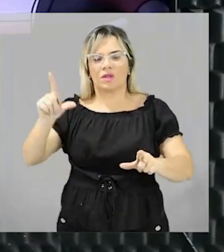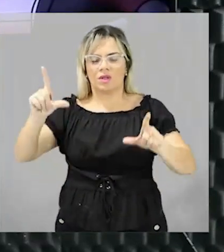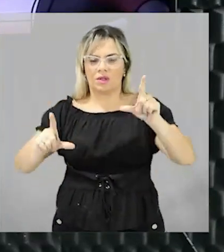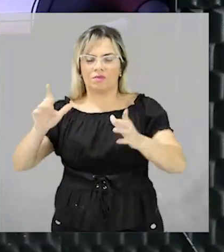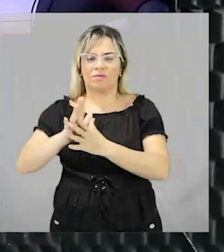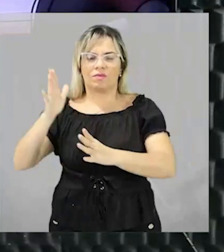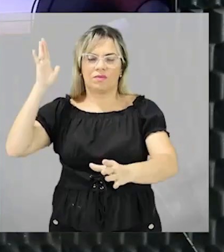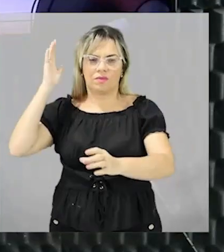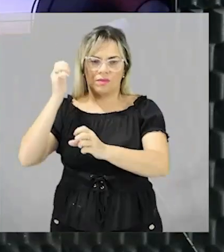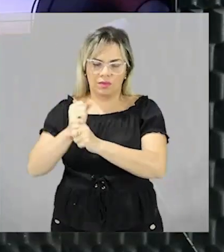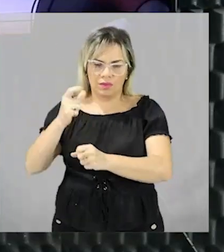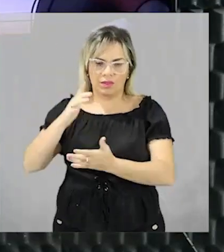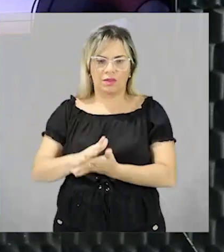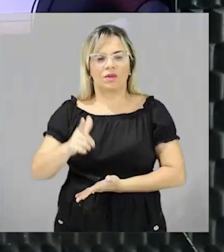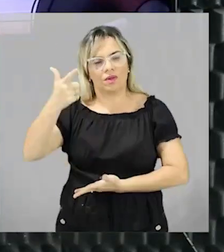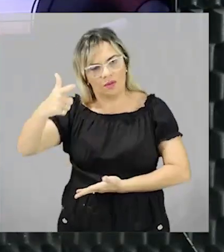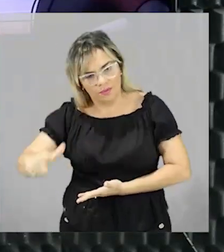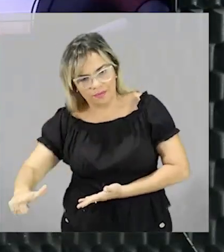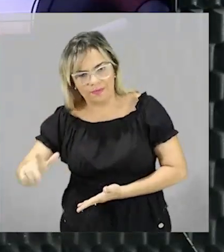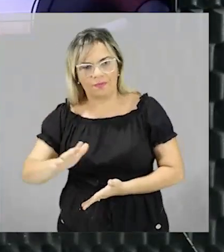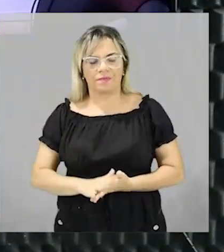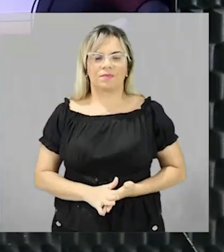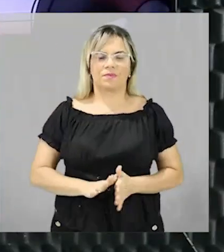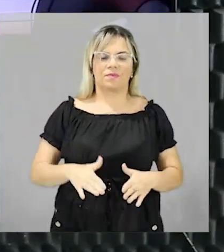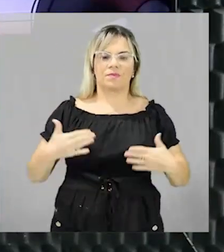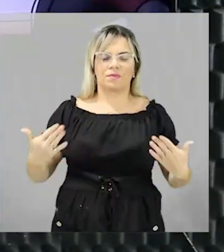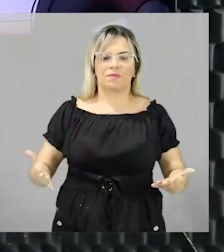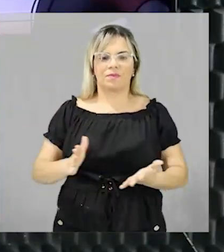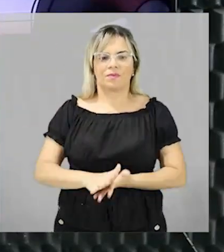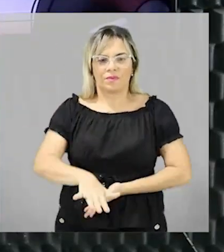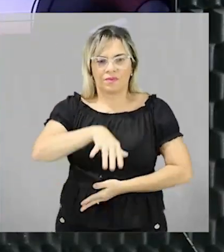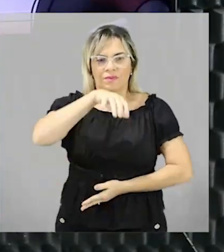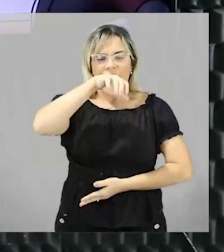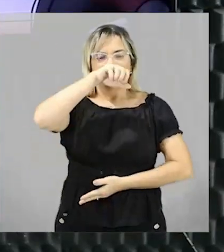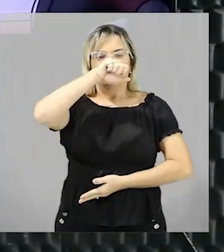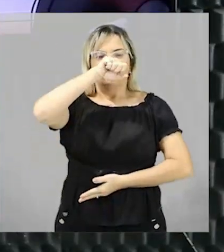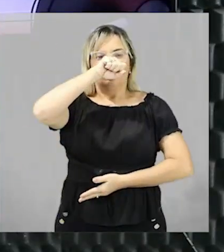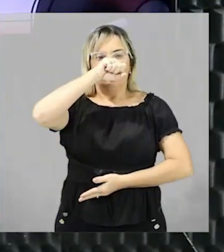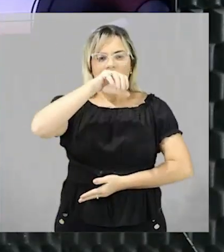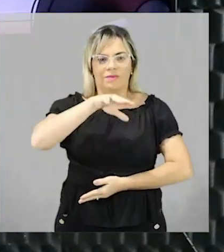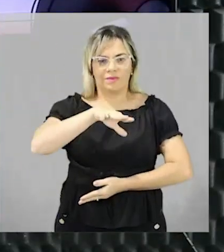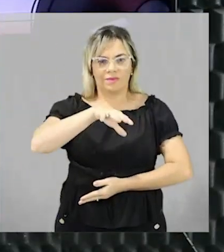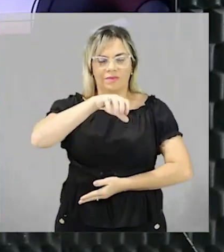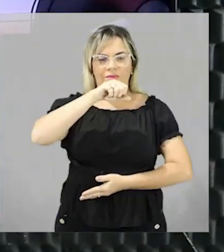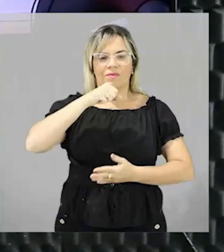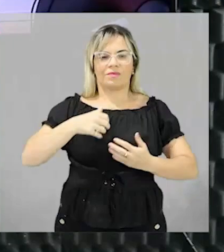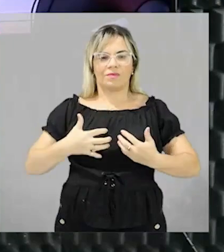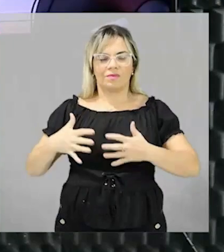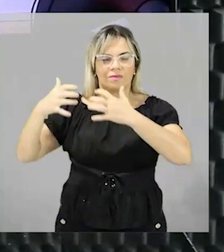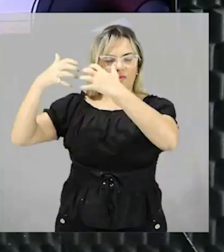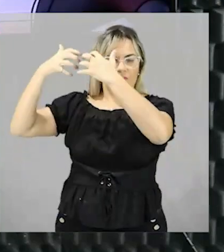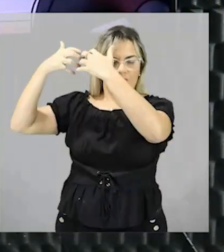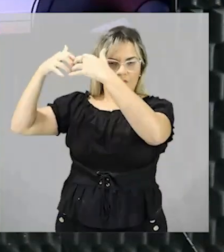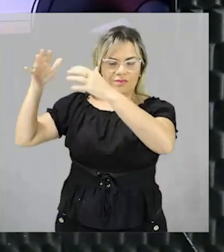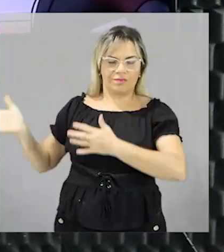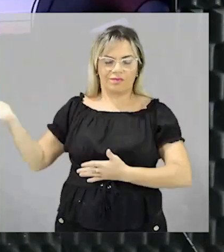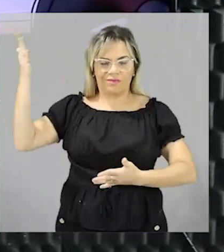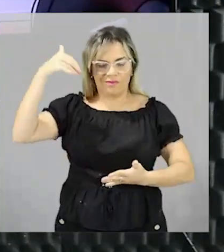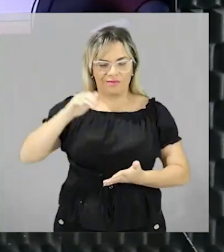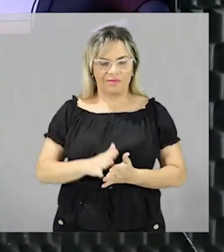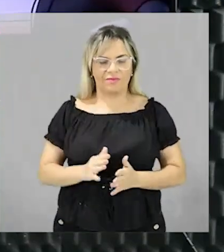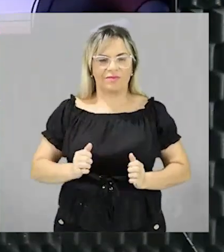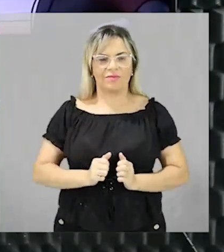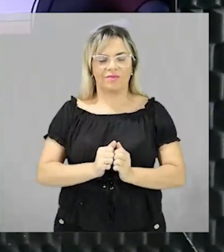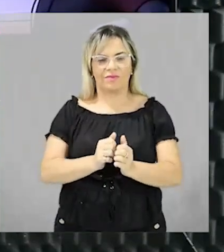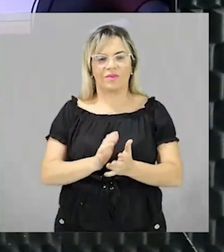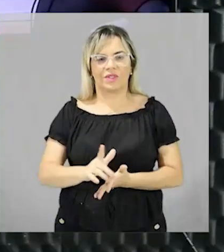rever novamente se achar necessário. Show de bola? Então, respira, oxigena o teu cérebro e vamos para cima,